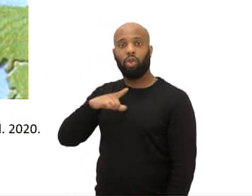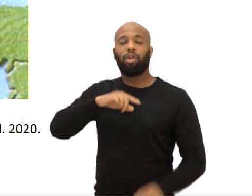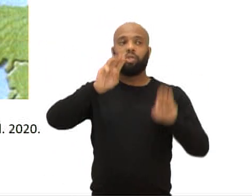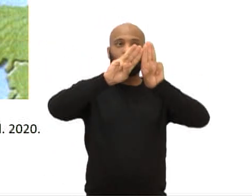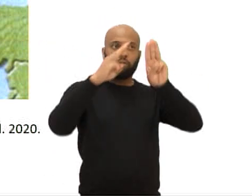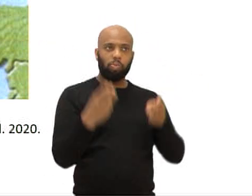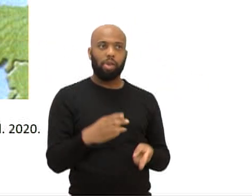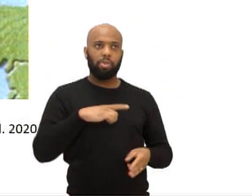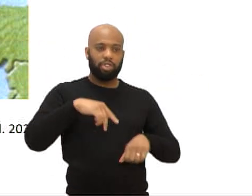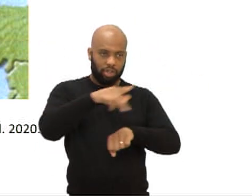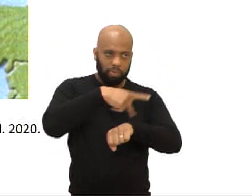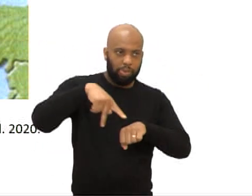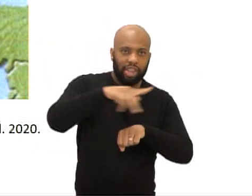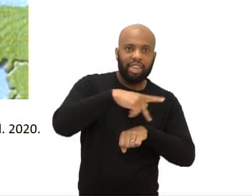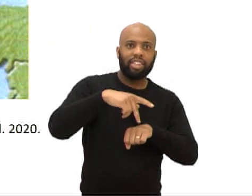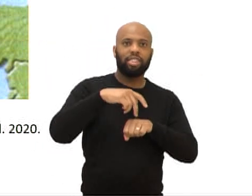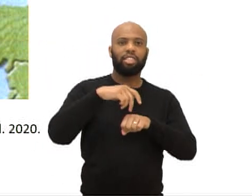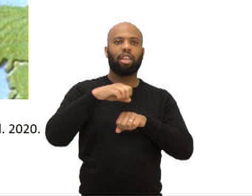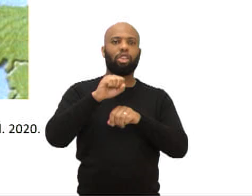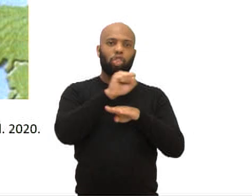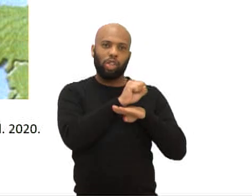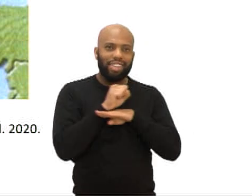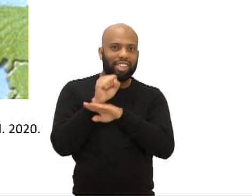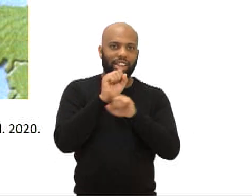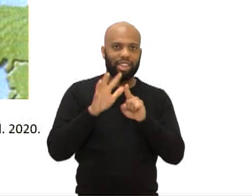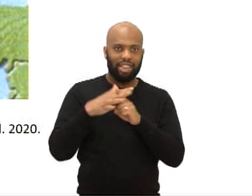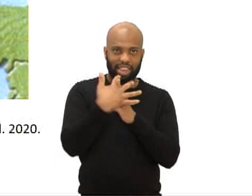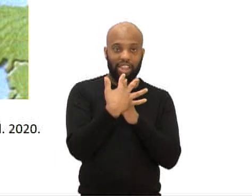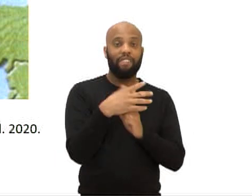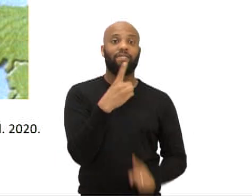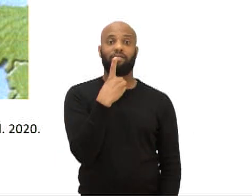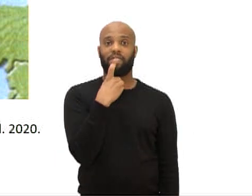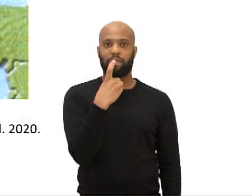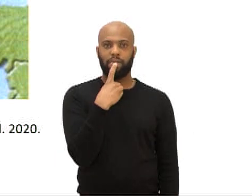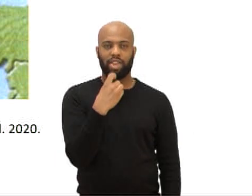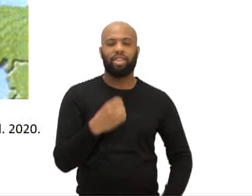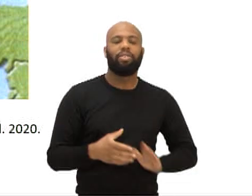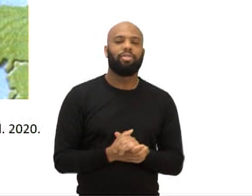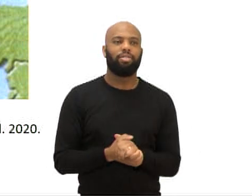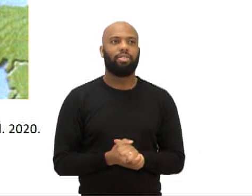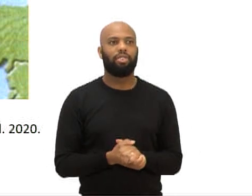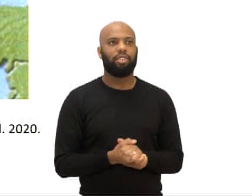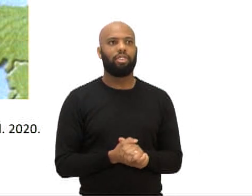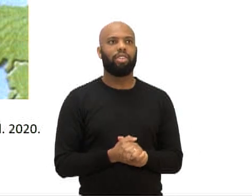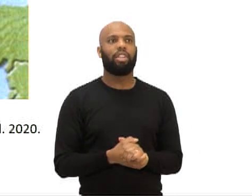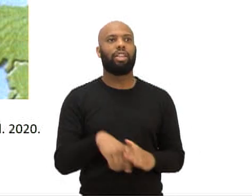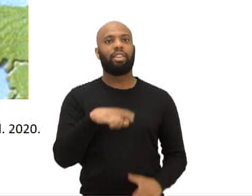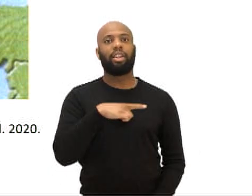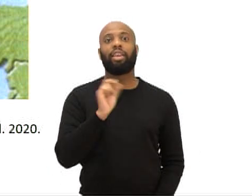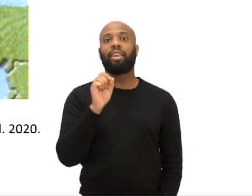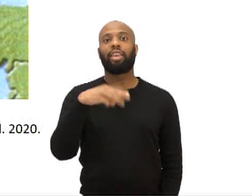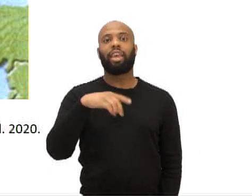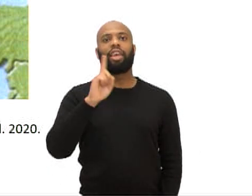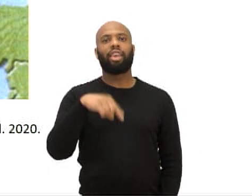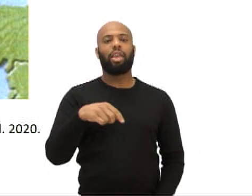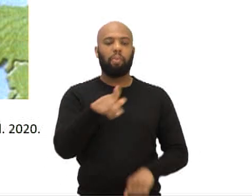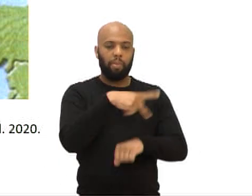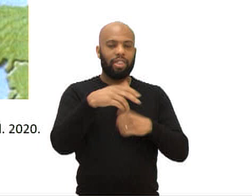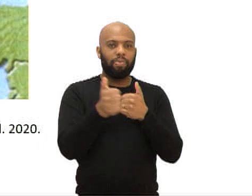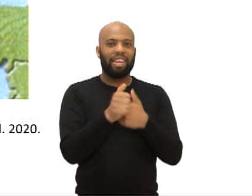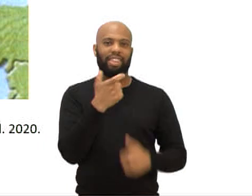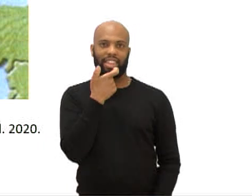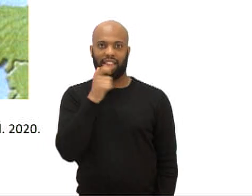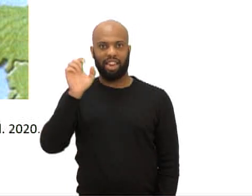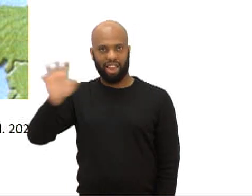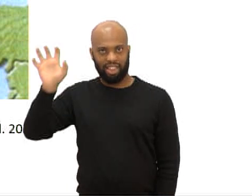mapa os países socialistas são da cor vermelha e então nós temos a União Soviética,